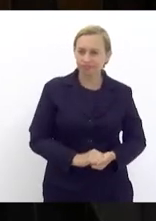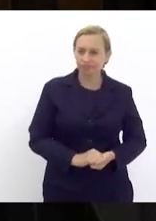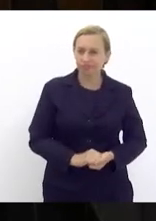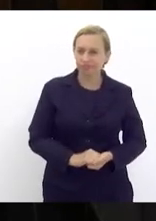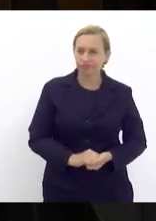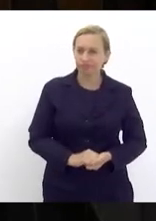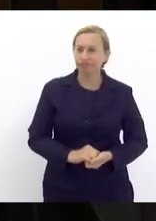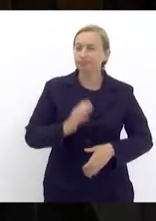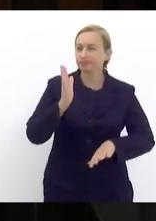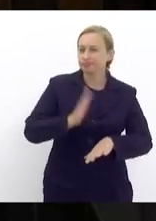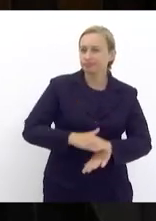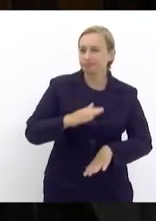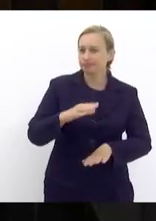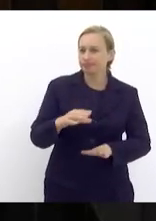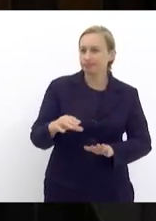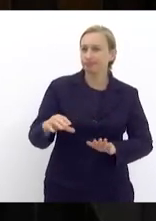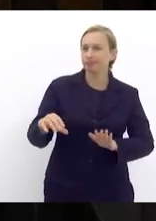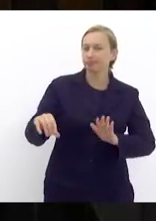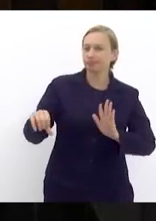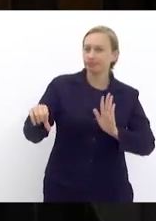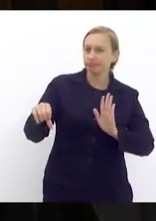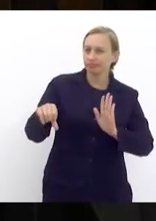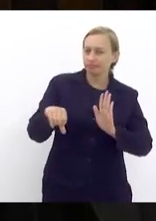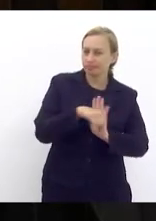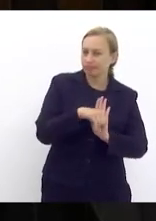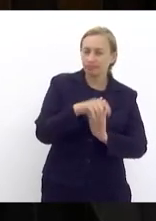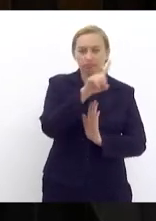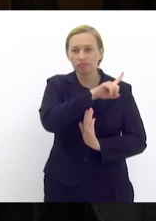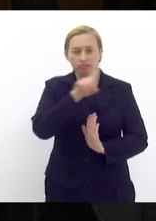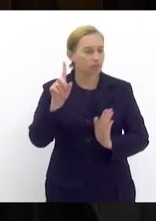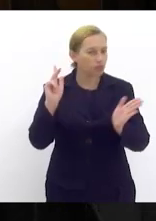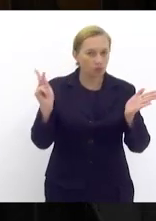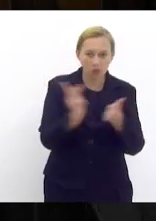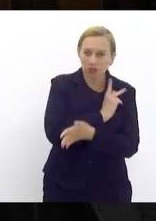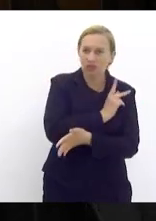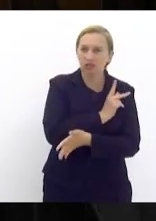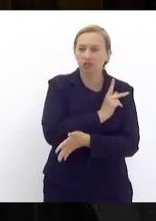para que mais crimes como esse não aconteçam.